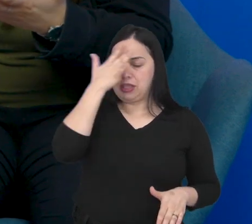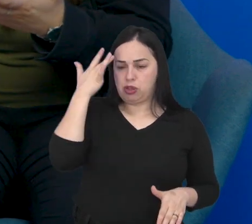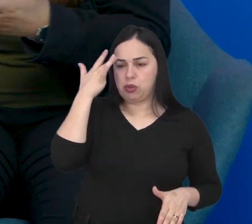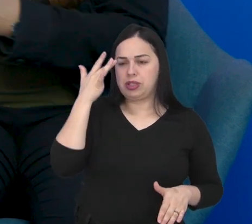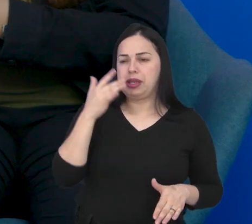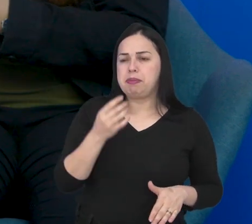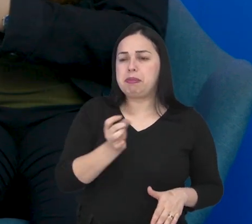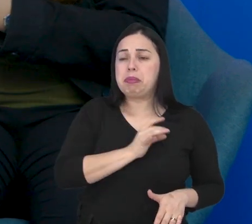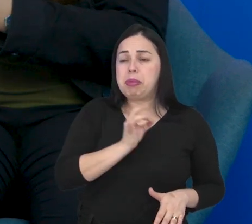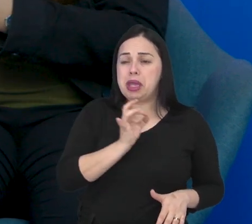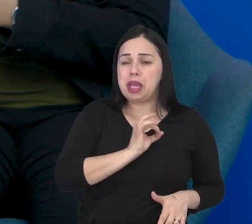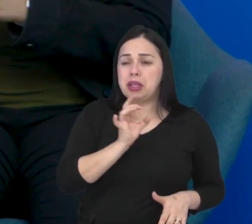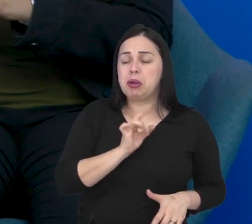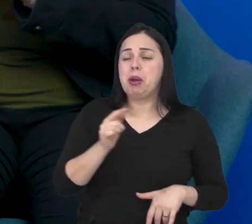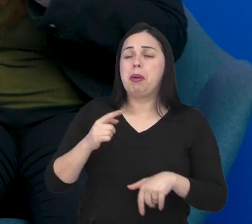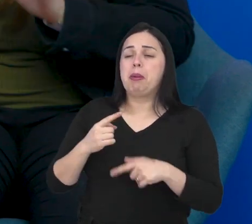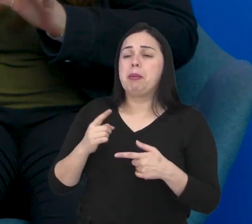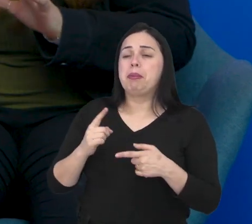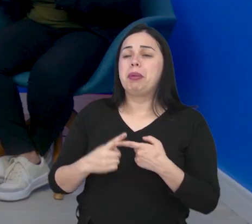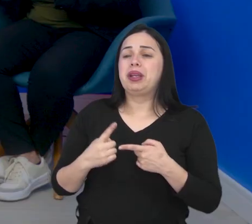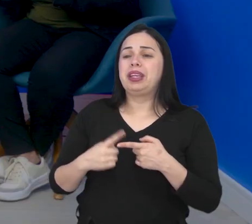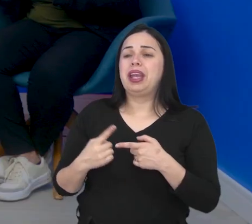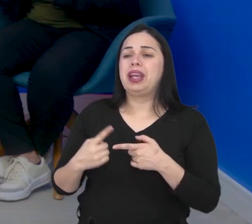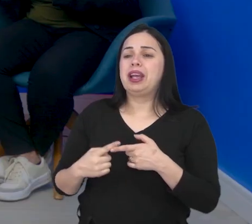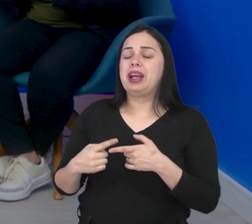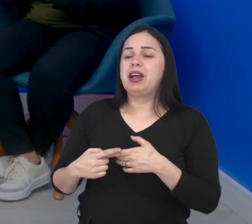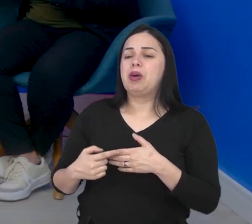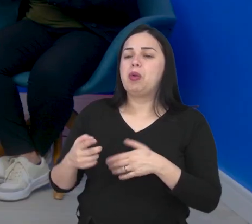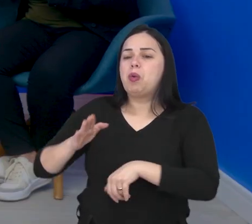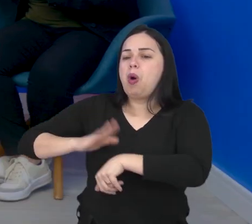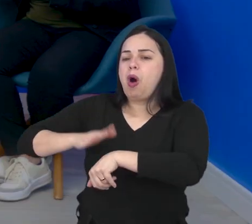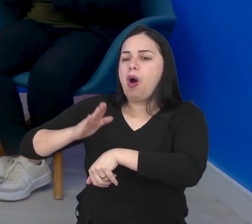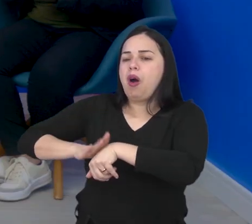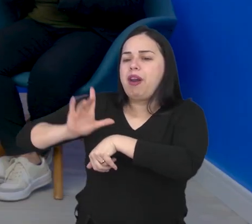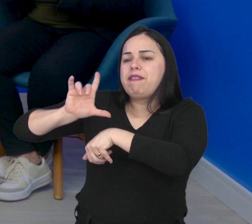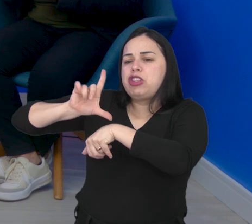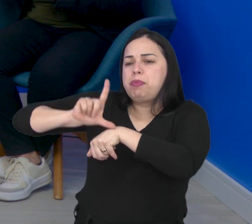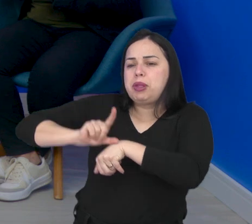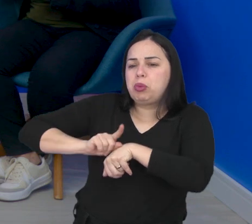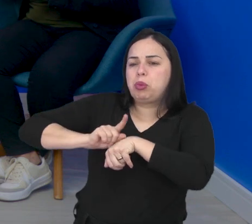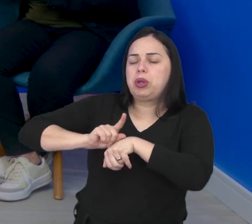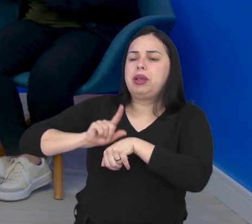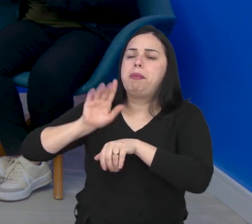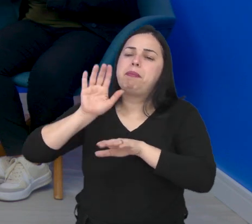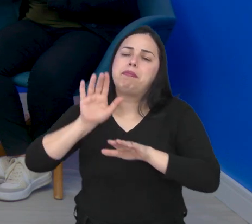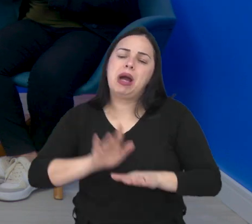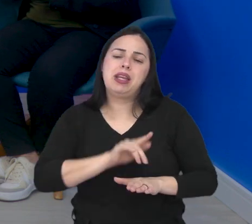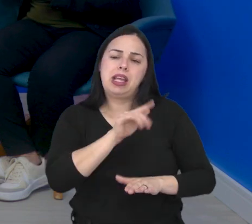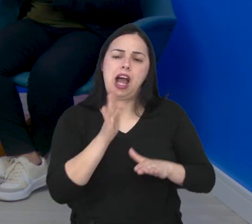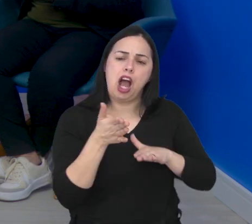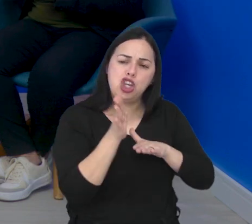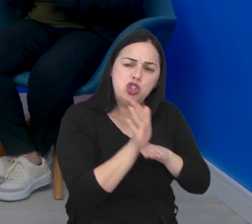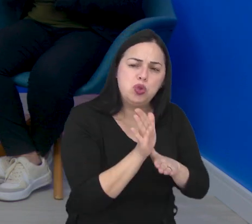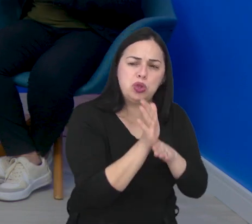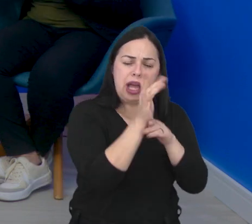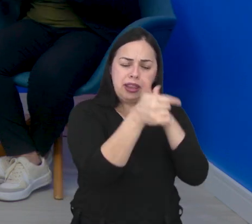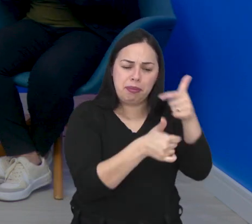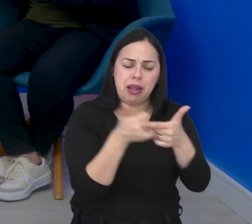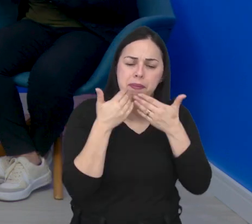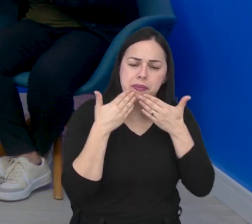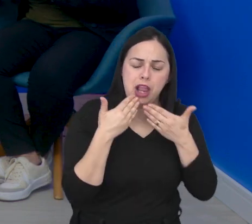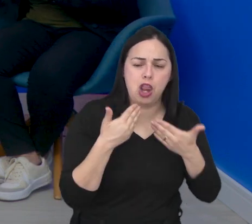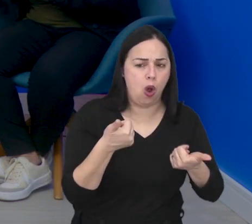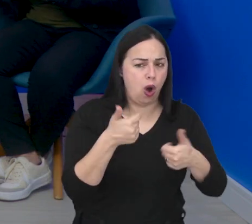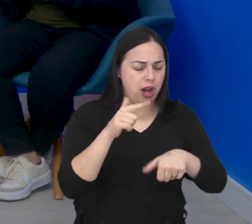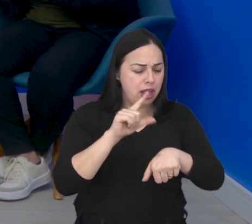citando de novo o 4-Day Week, porque vai reduzir o tempo de trabalho. Mas qual é a relação entre a produtividade, o bem-estar, quando